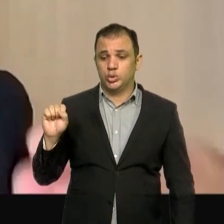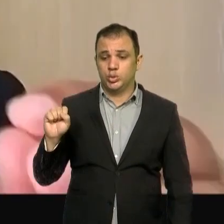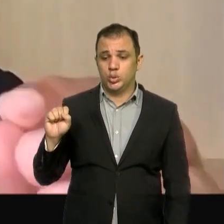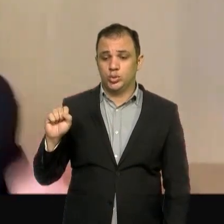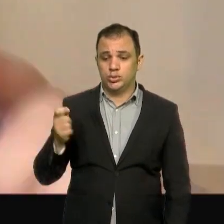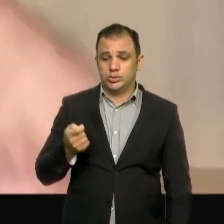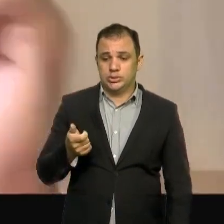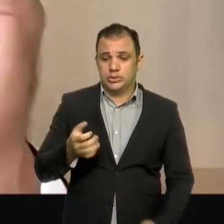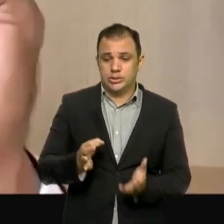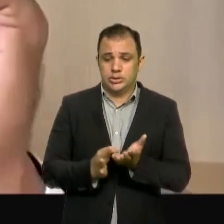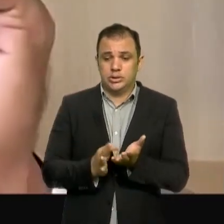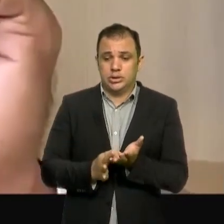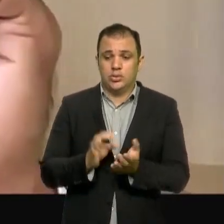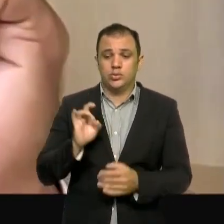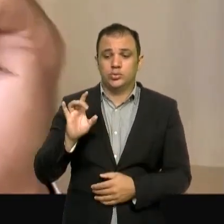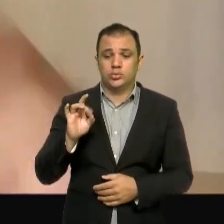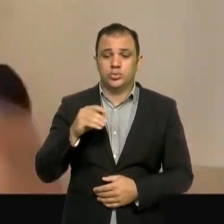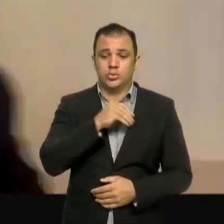ter uma perda